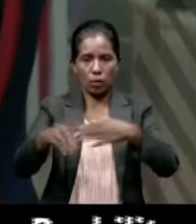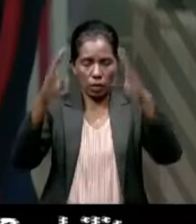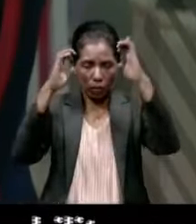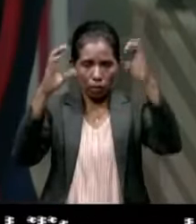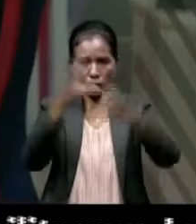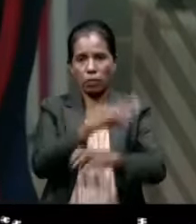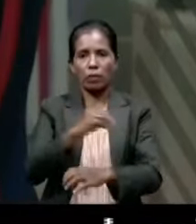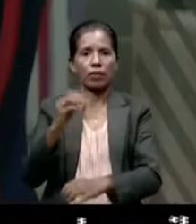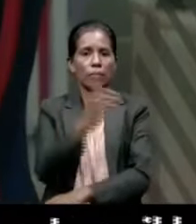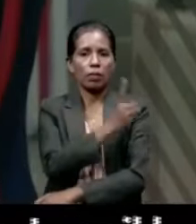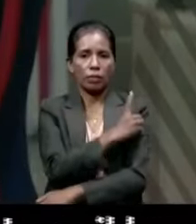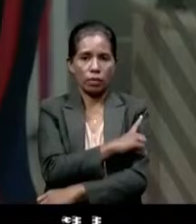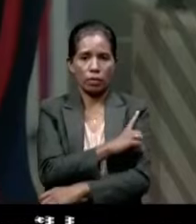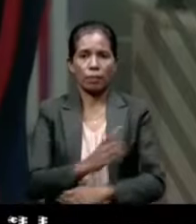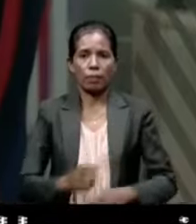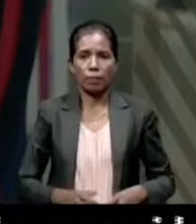defesa.